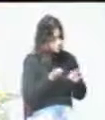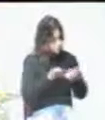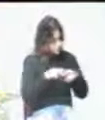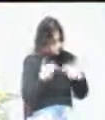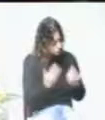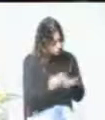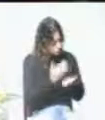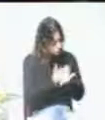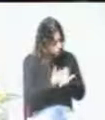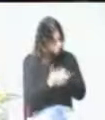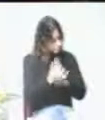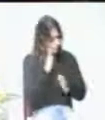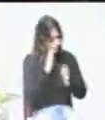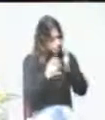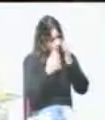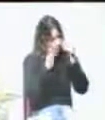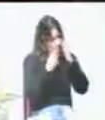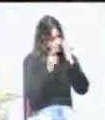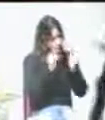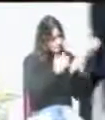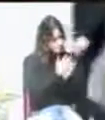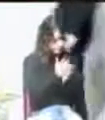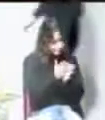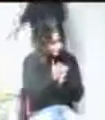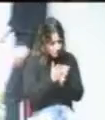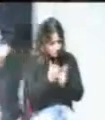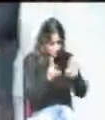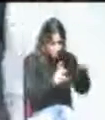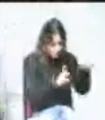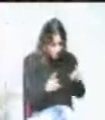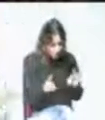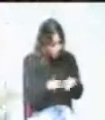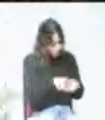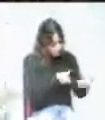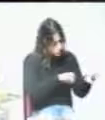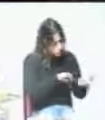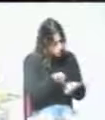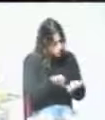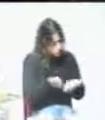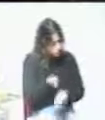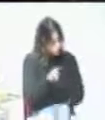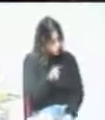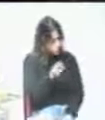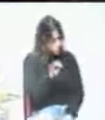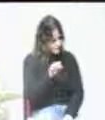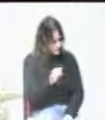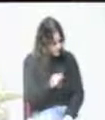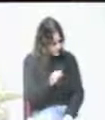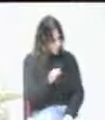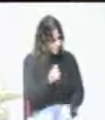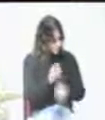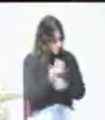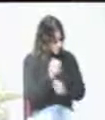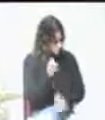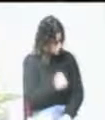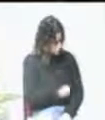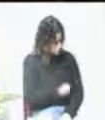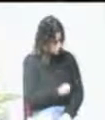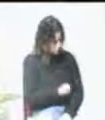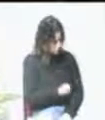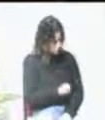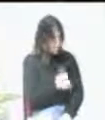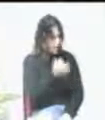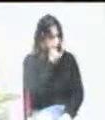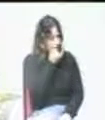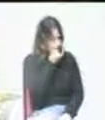de definição das diretrizes temáticas e de organização, o Fórum Sul, liderado pela